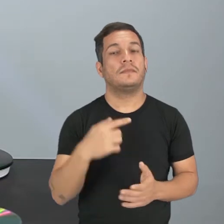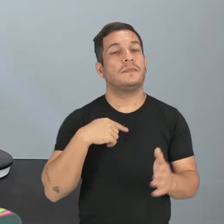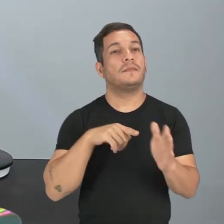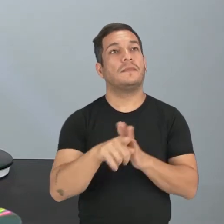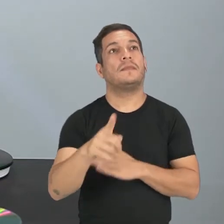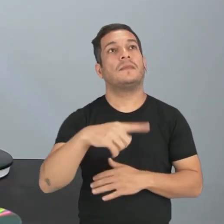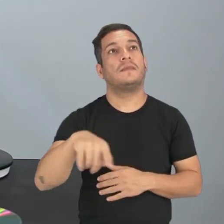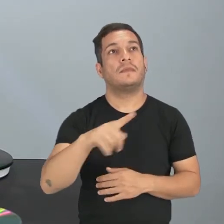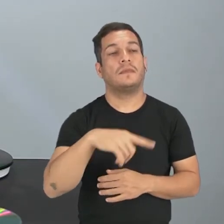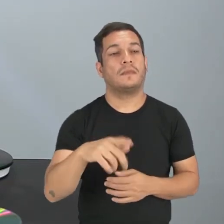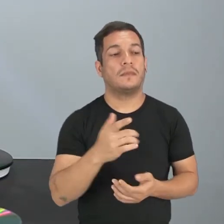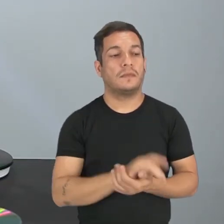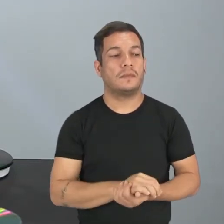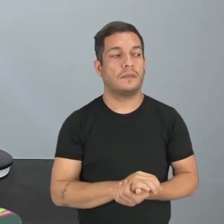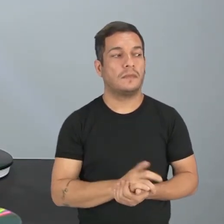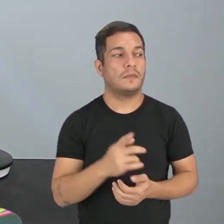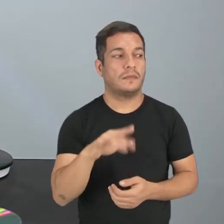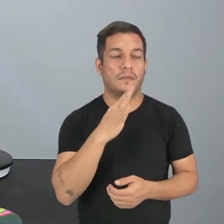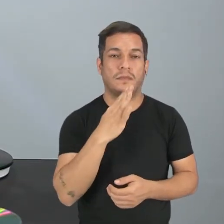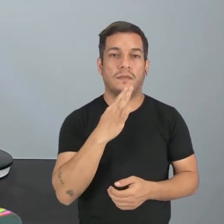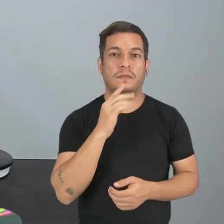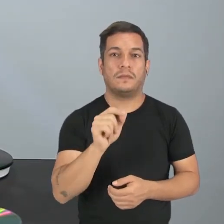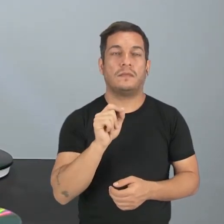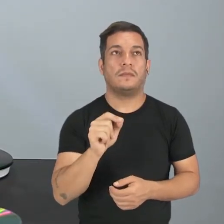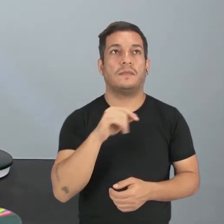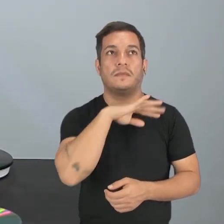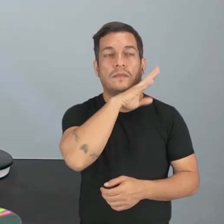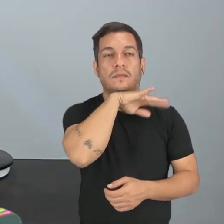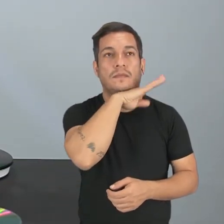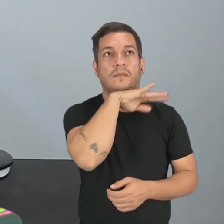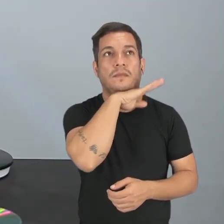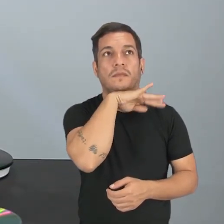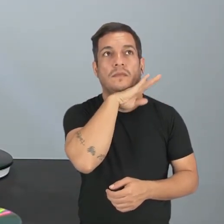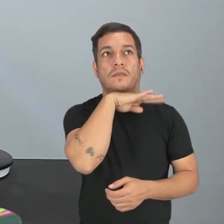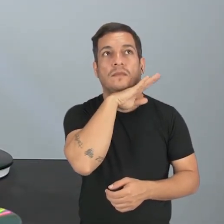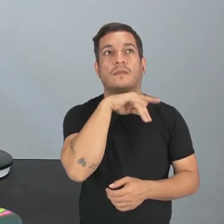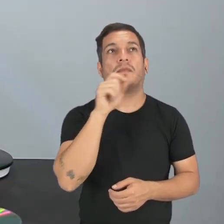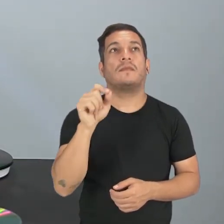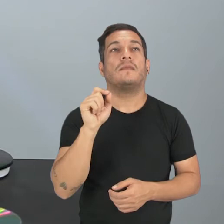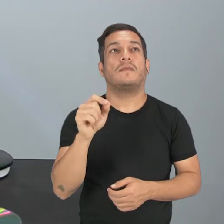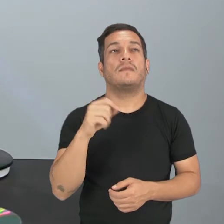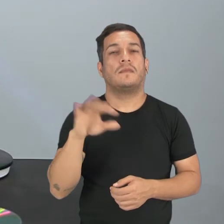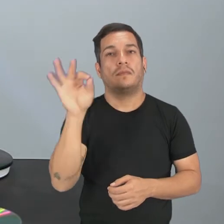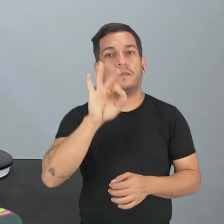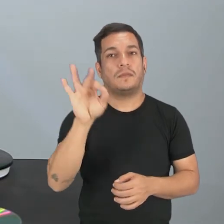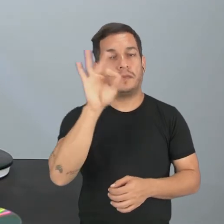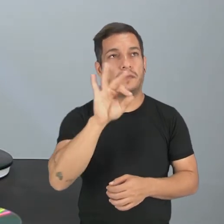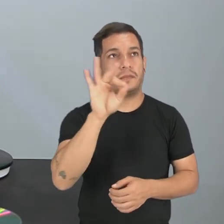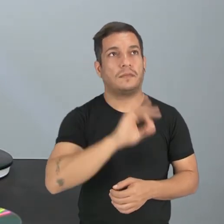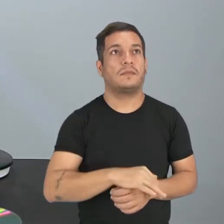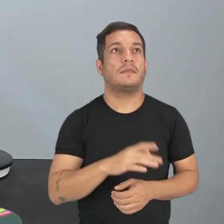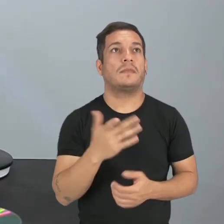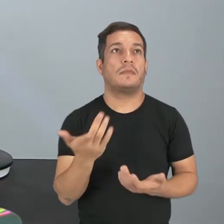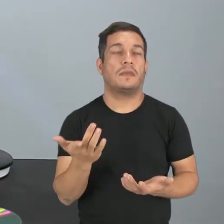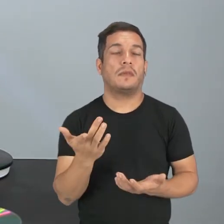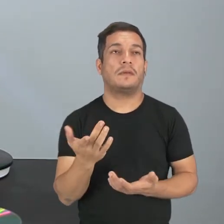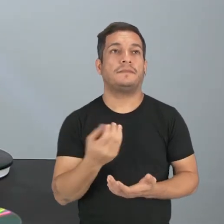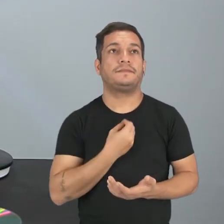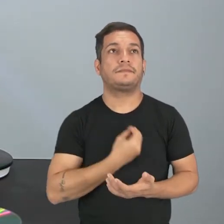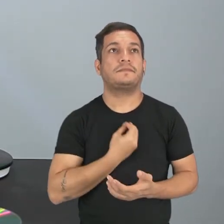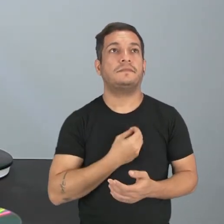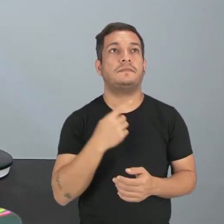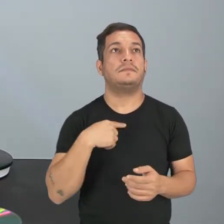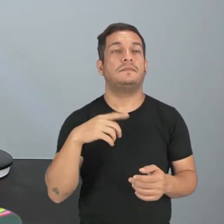para vocês, se vocês conhecem algum animal, né, um inseto, algum ser vivo